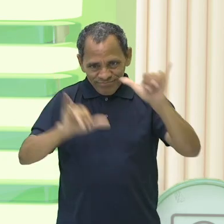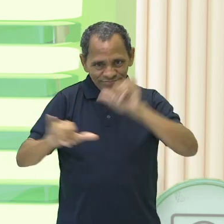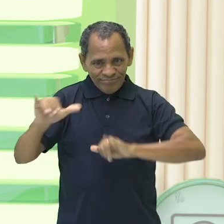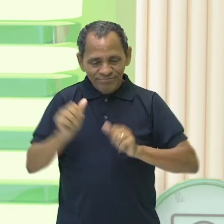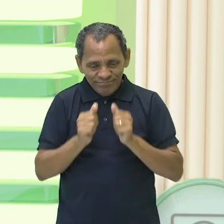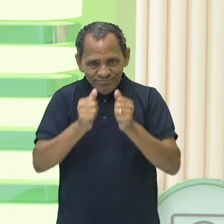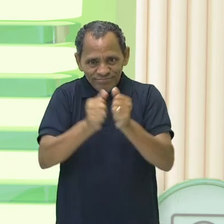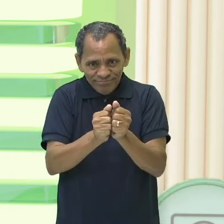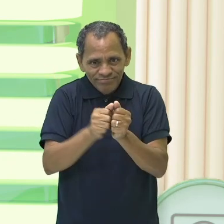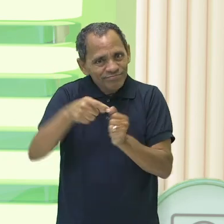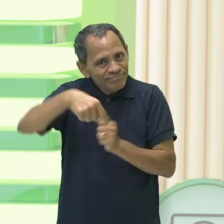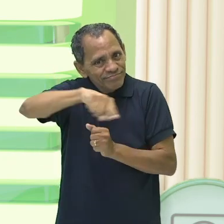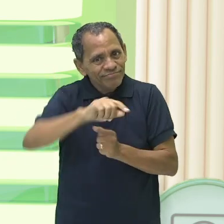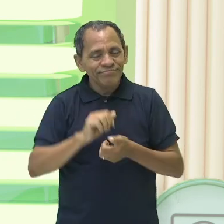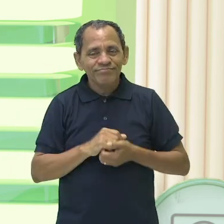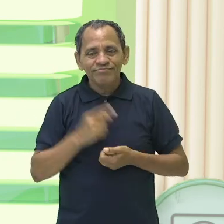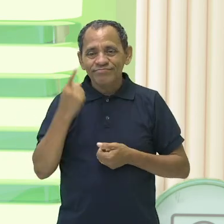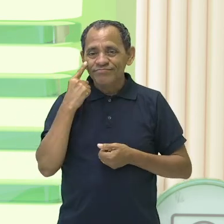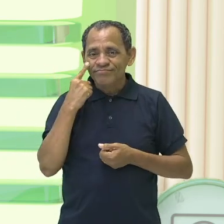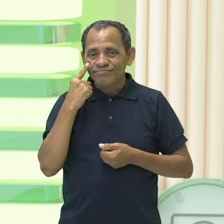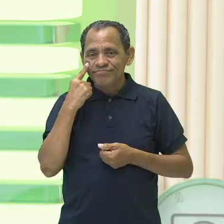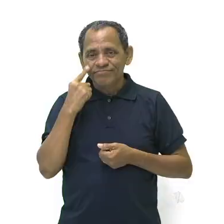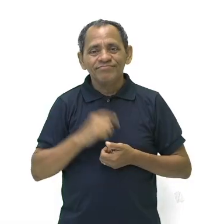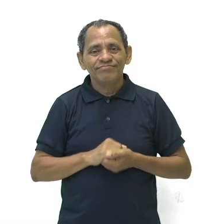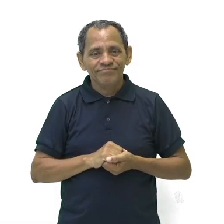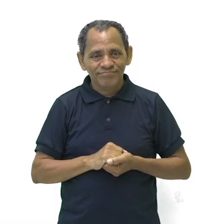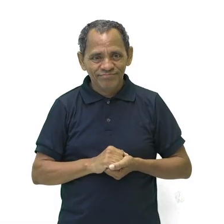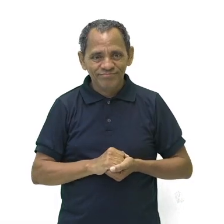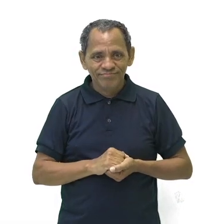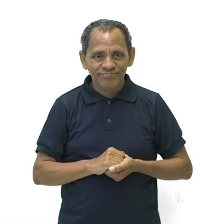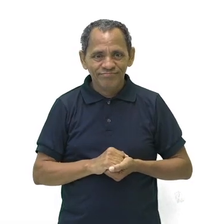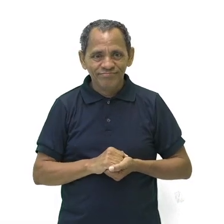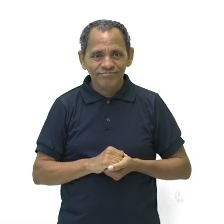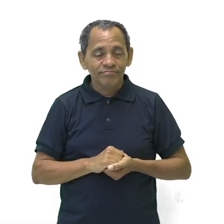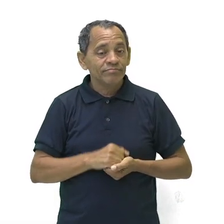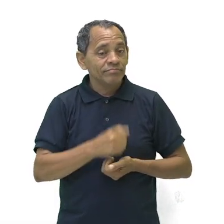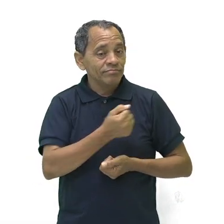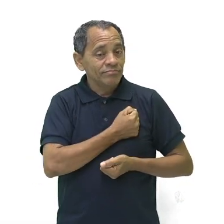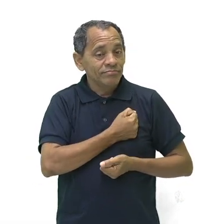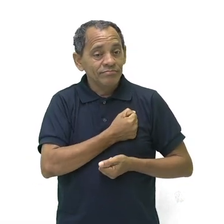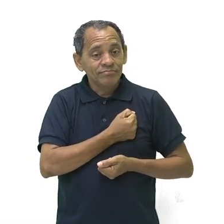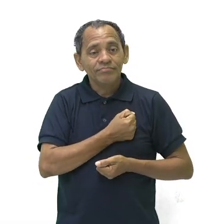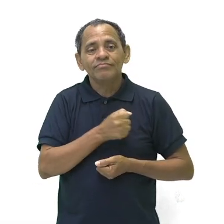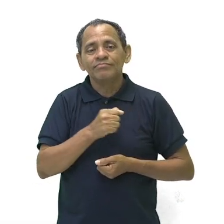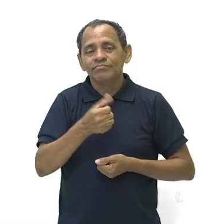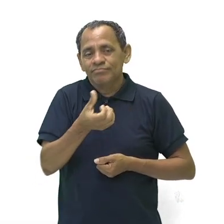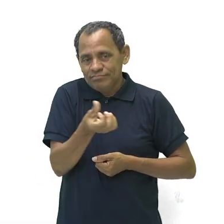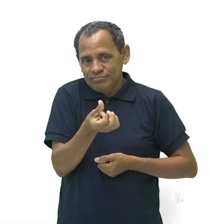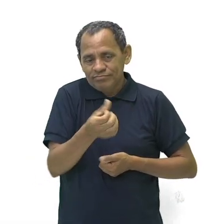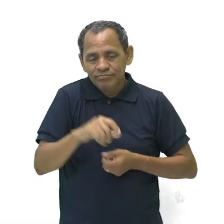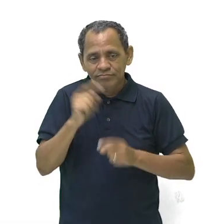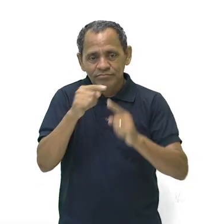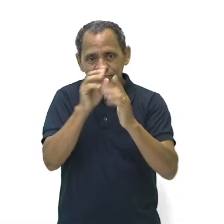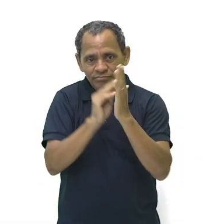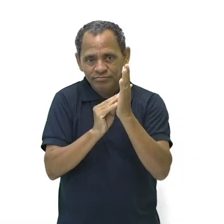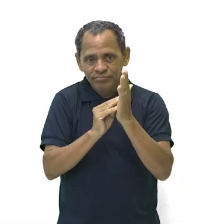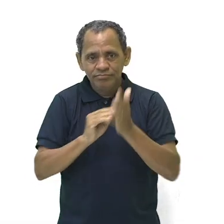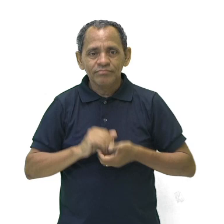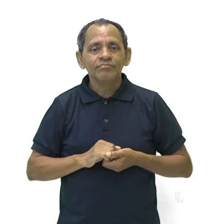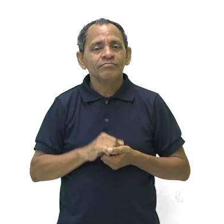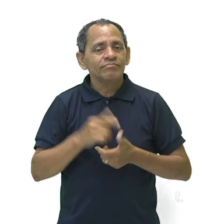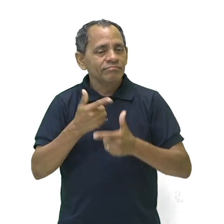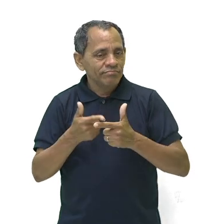com vocês. Então vamos ver o que nós teremos. Aula 6, objeto de conhecimento,